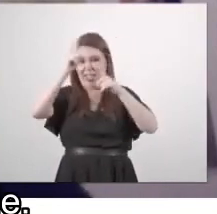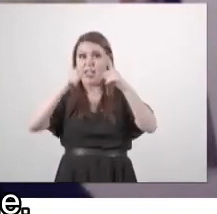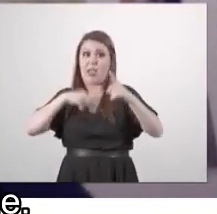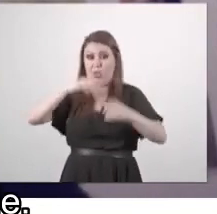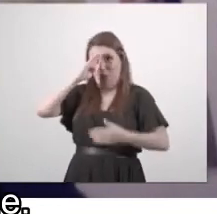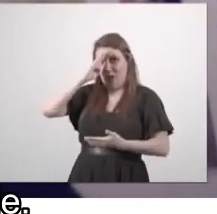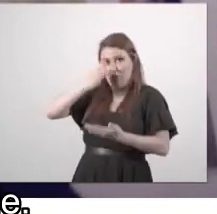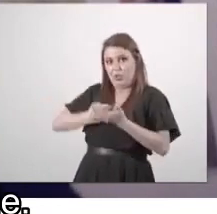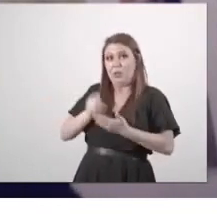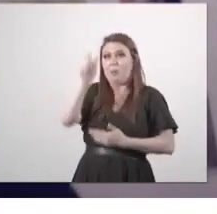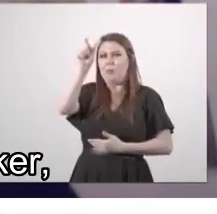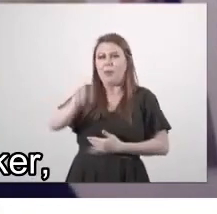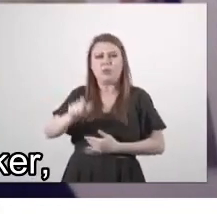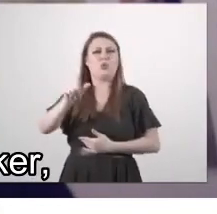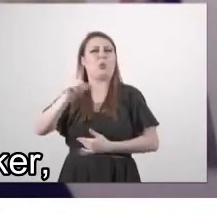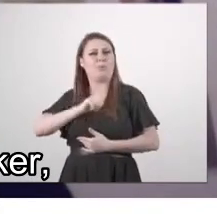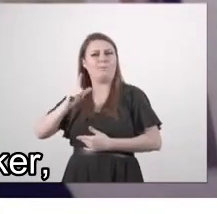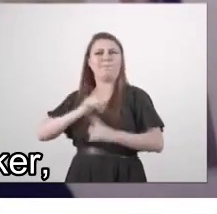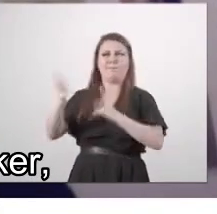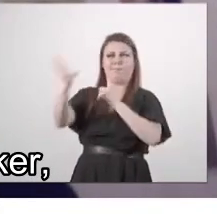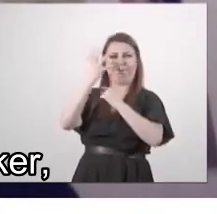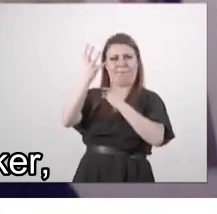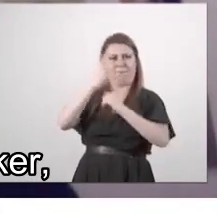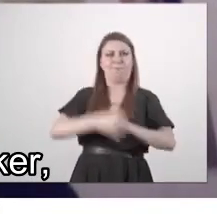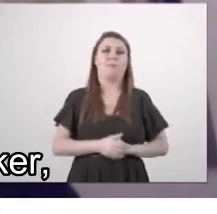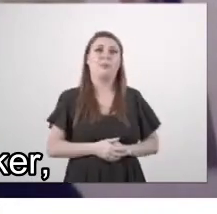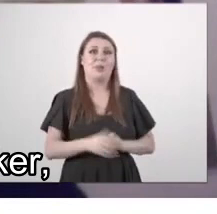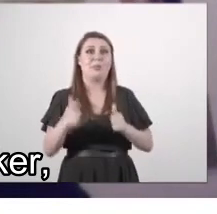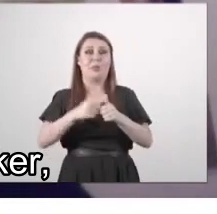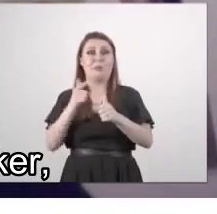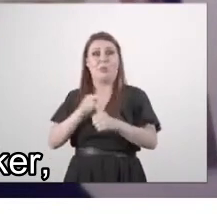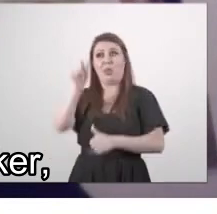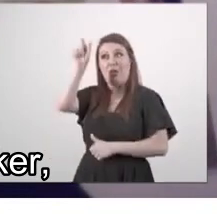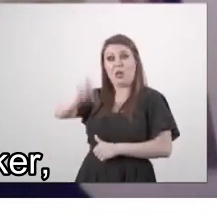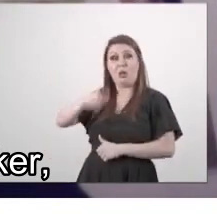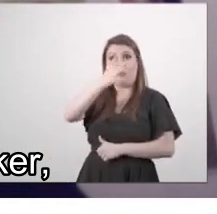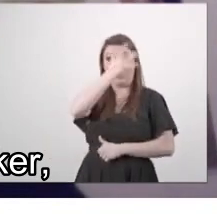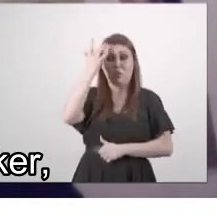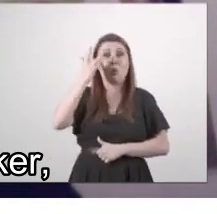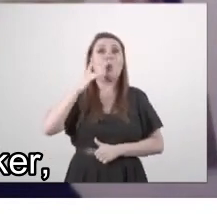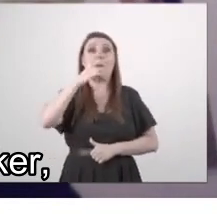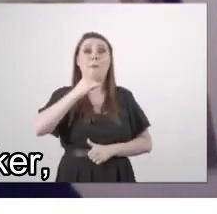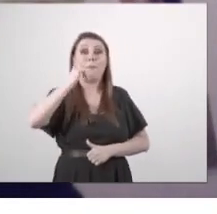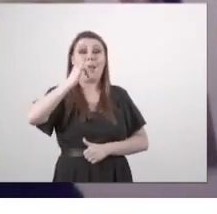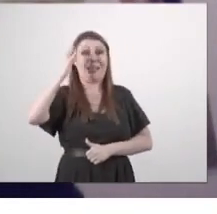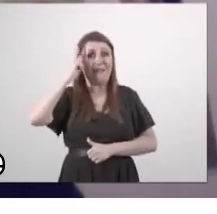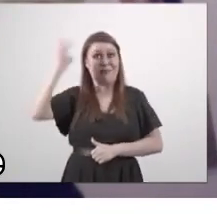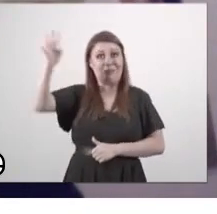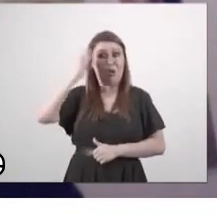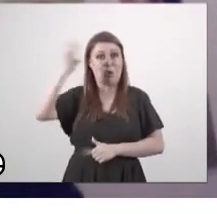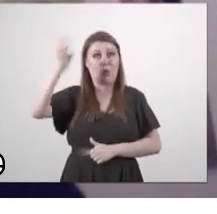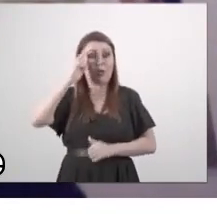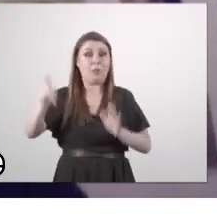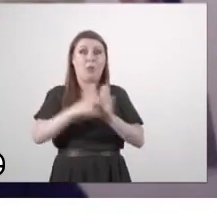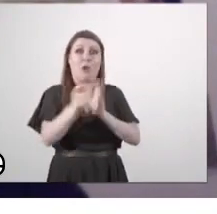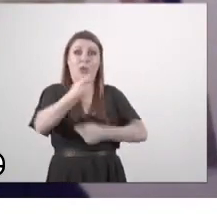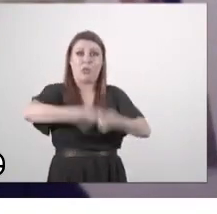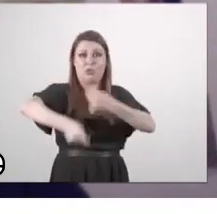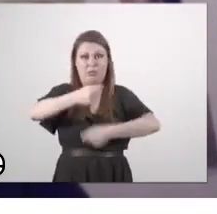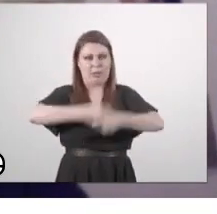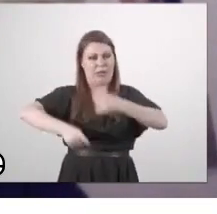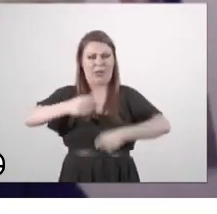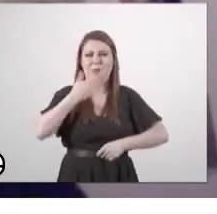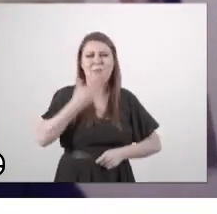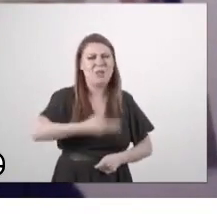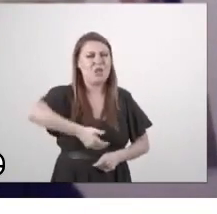pessoas inspiradoras. A primeira delas vem de Peter Drucker, o pai da teoria da administração. A melhor maneira de prever